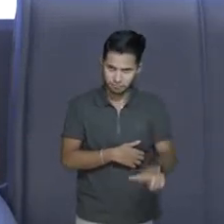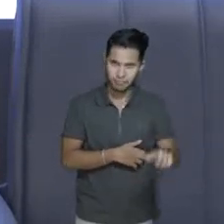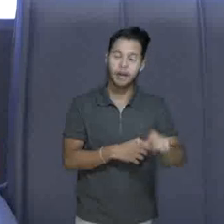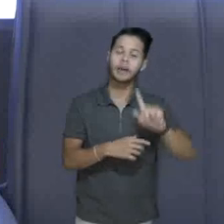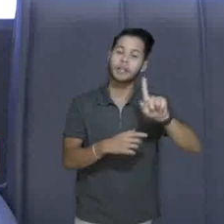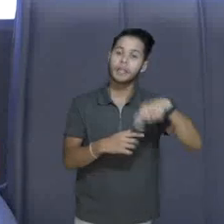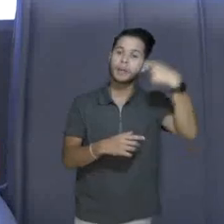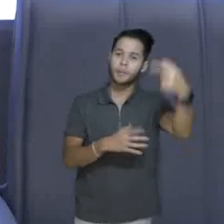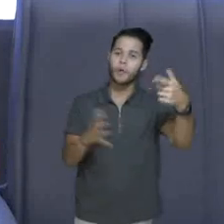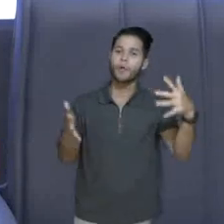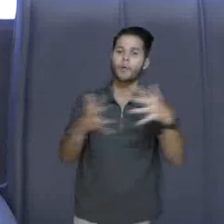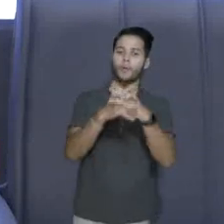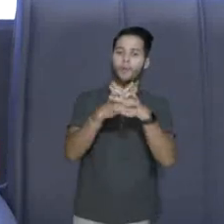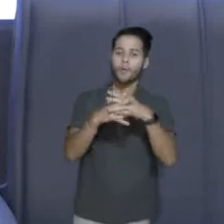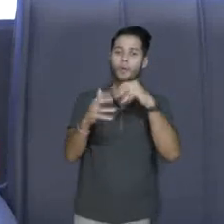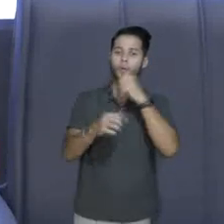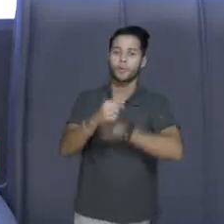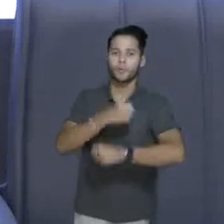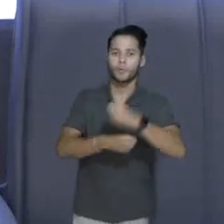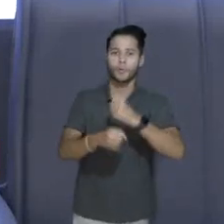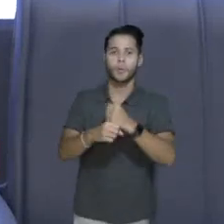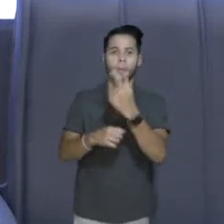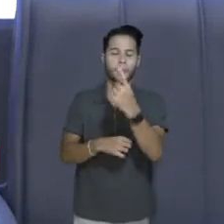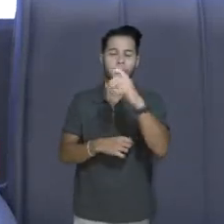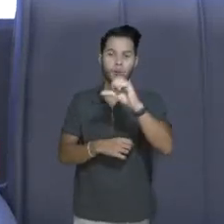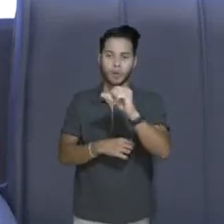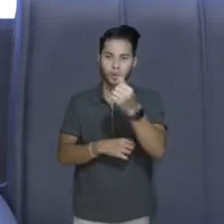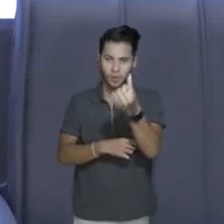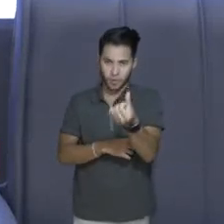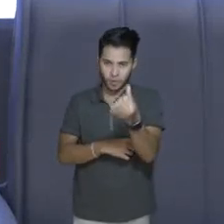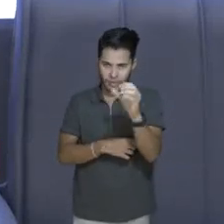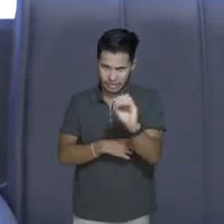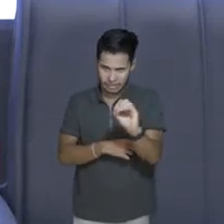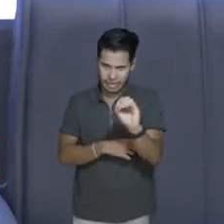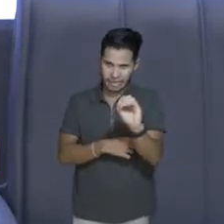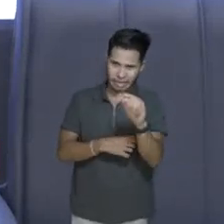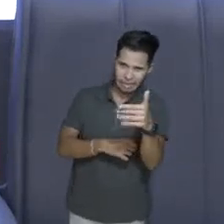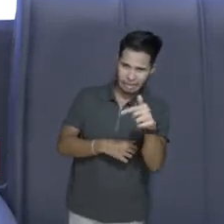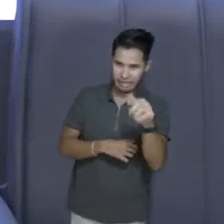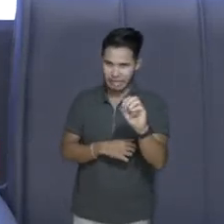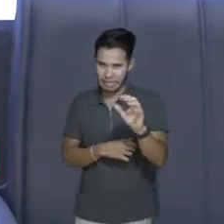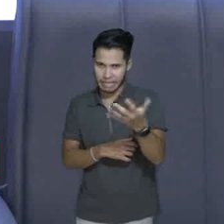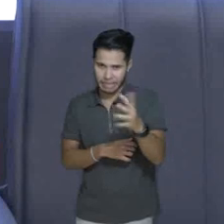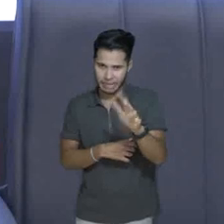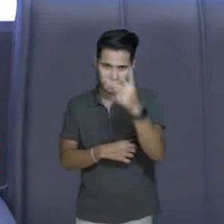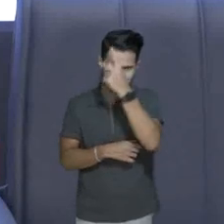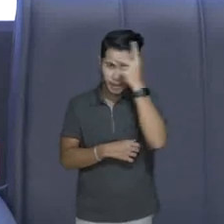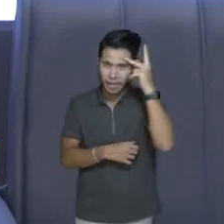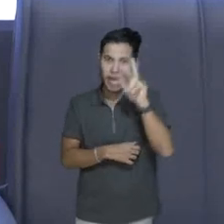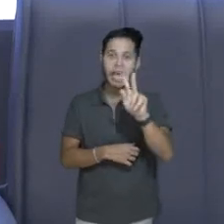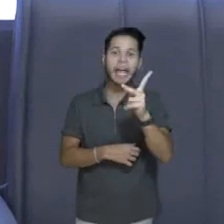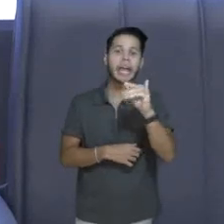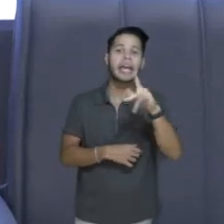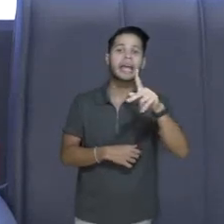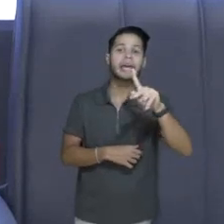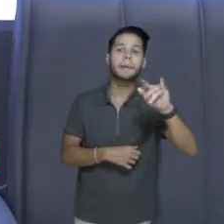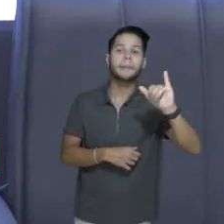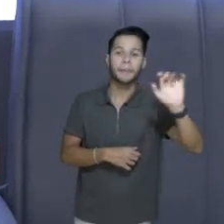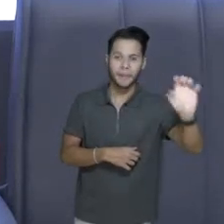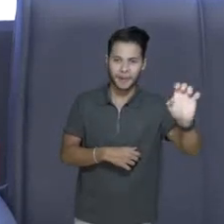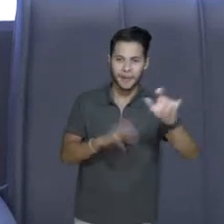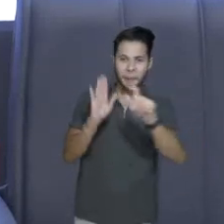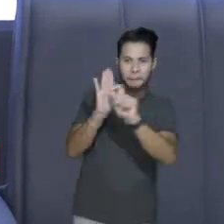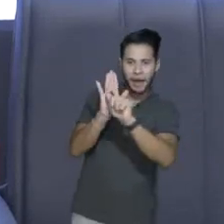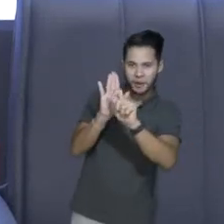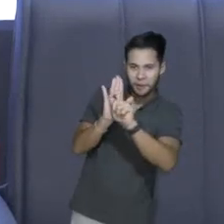confundiu lá pelos anos final dos anos 60 começo dos anos 70 com os rips os cabeludos maconheiros